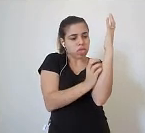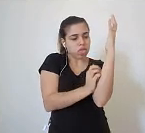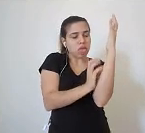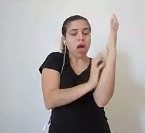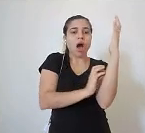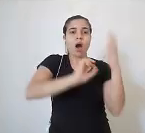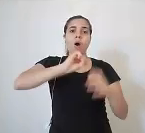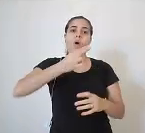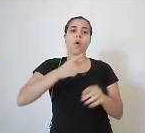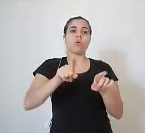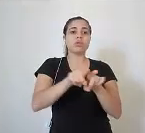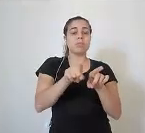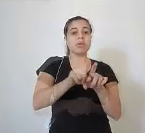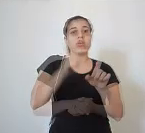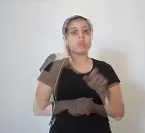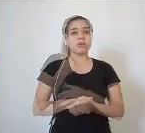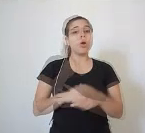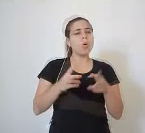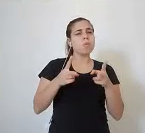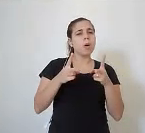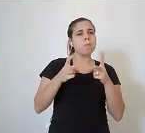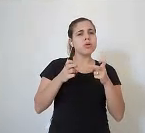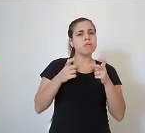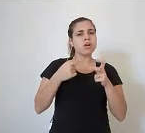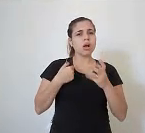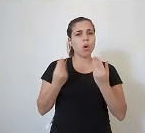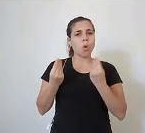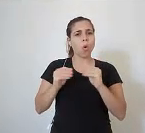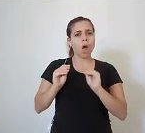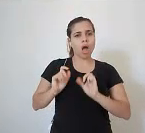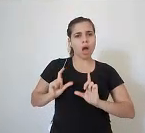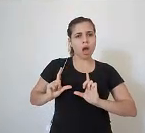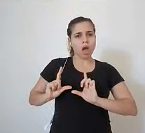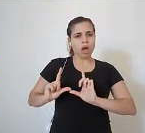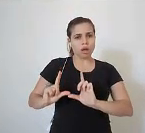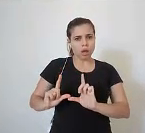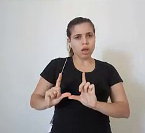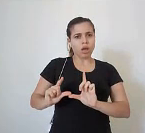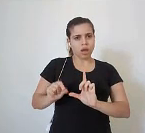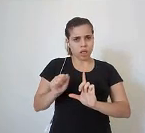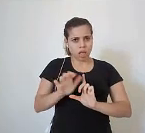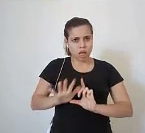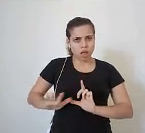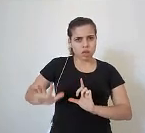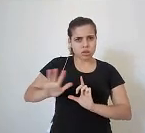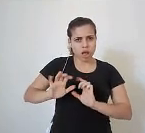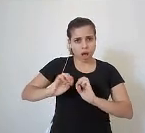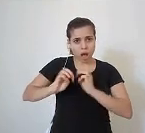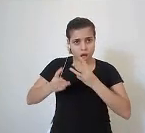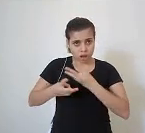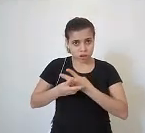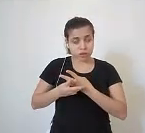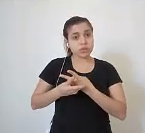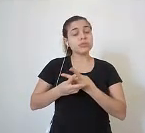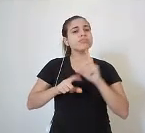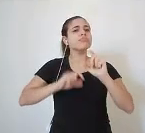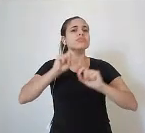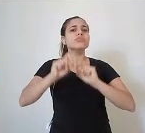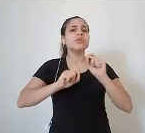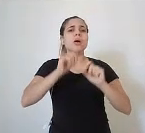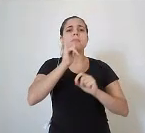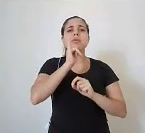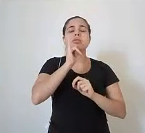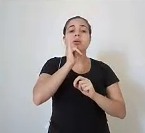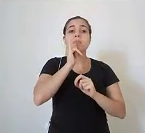cocção, né, de cozinhar os alimentos, ou salgando alguns alimentos, né, como a carne seca. E aí,